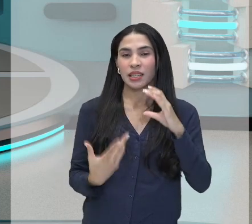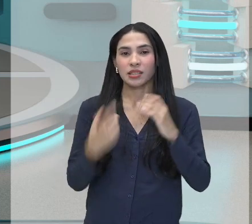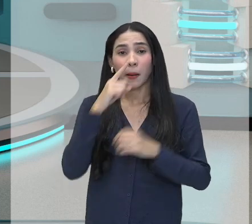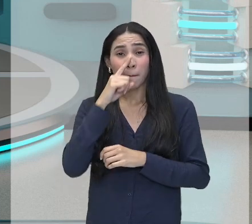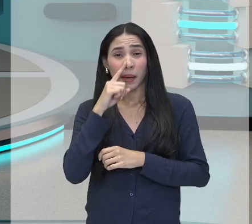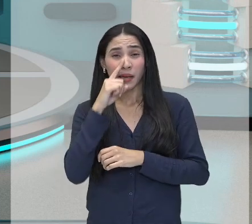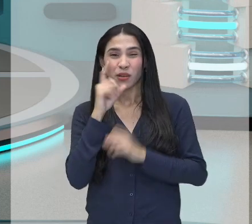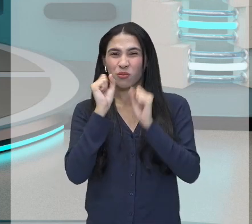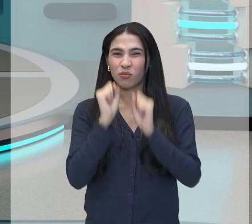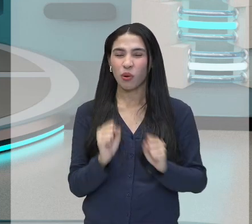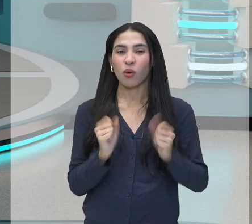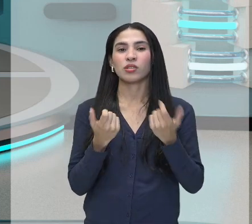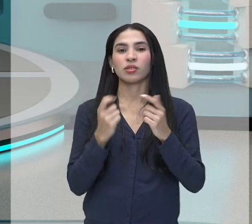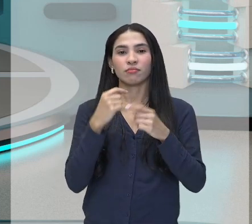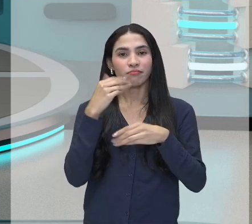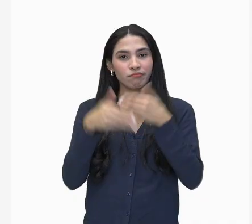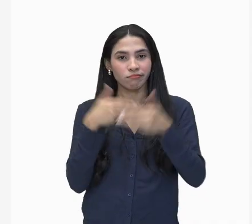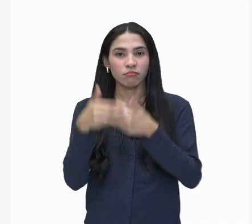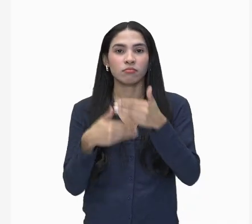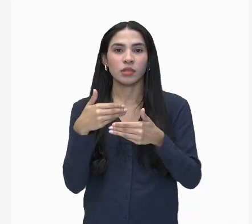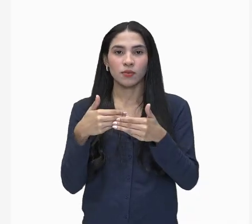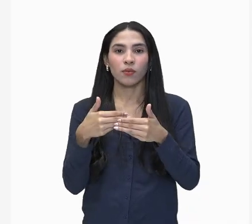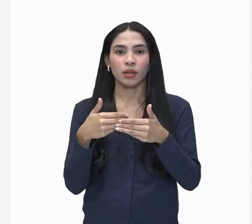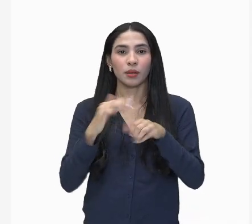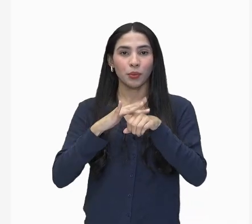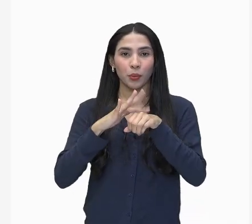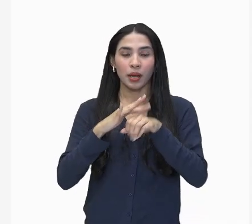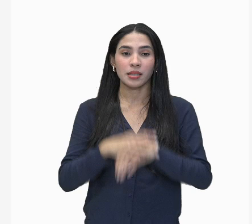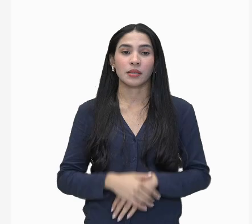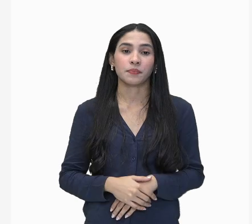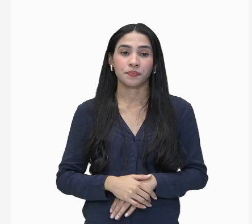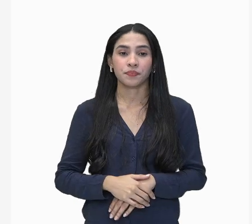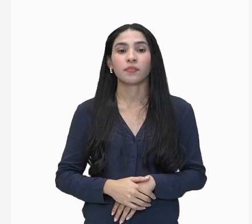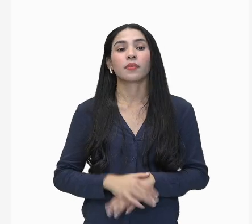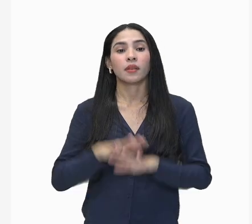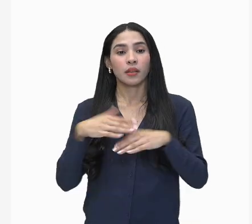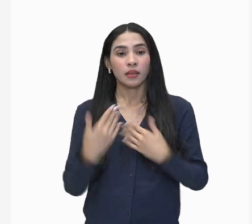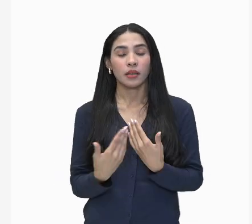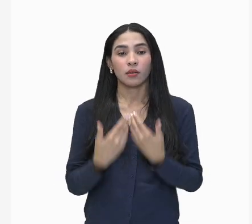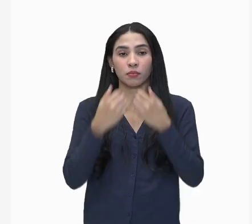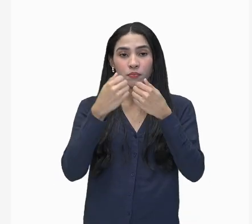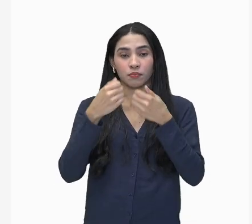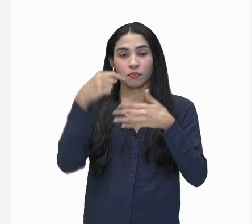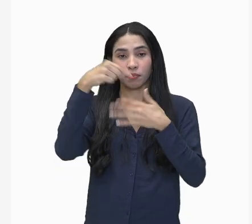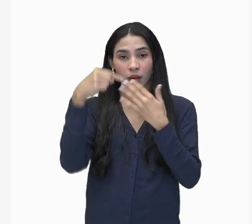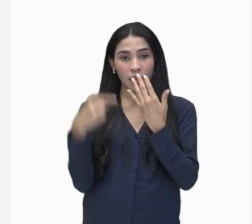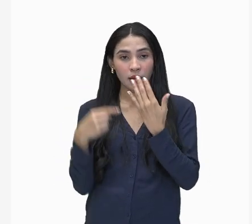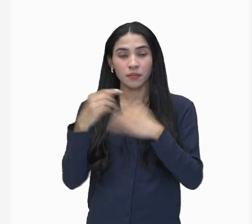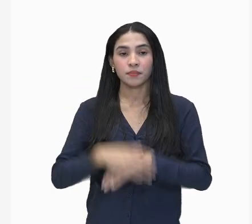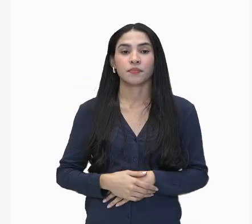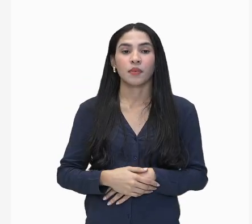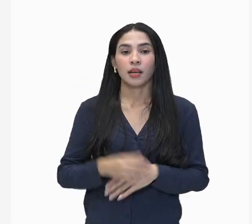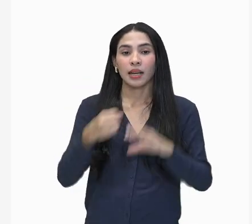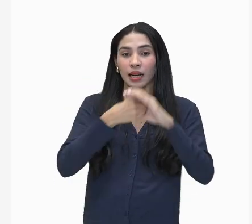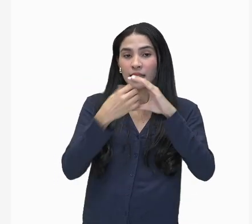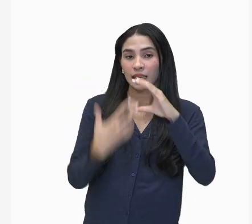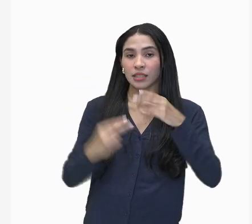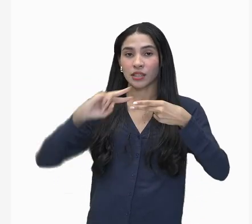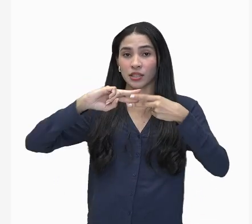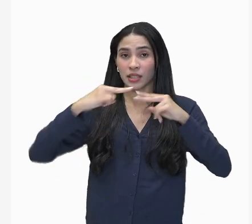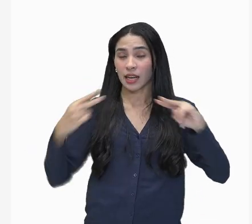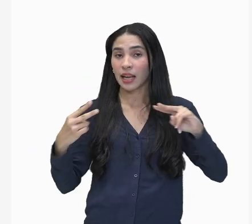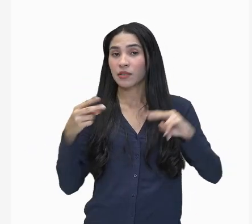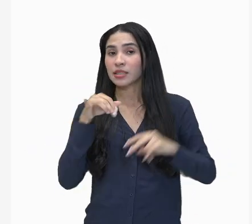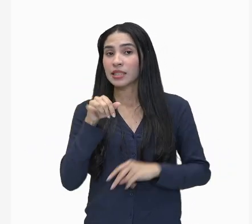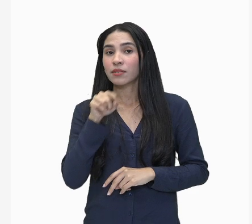podem contribuir para o surgimento dessas doenças? Bem, como fatores de risco, eu elenco, então, fatores genéticos, ou seja, se você